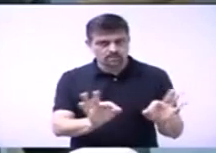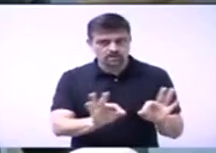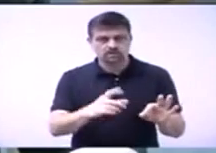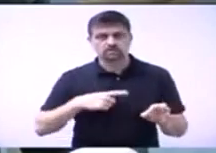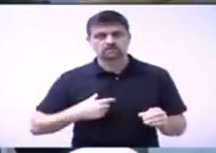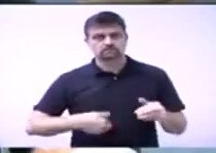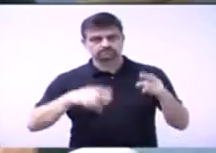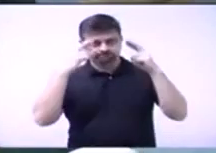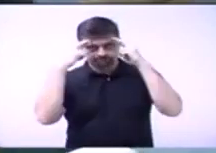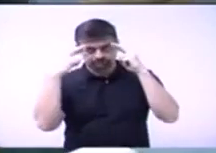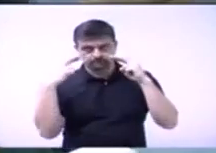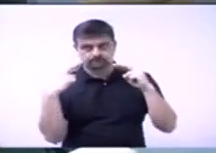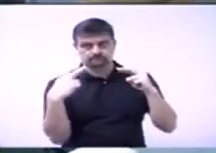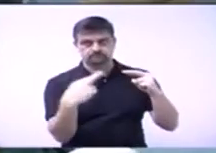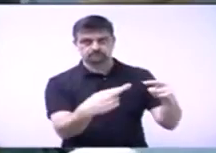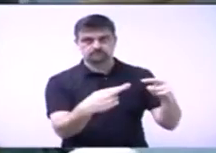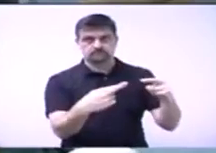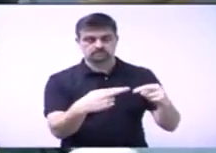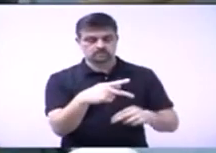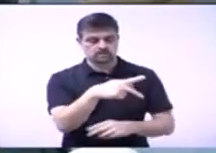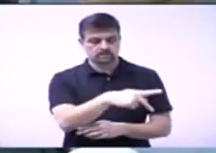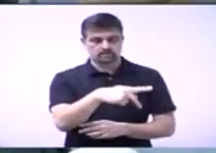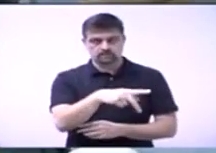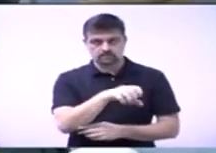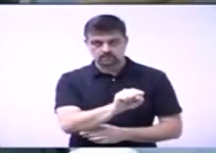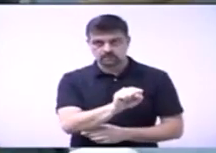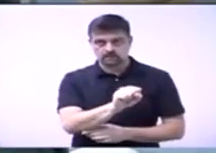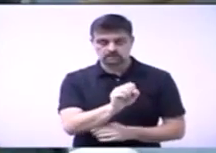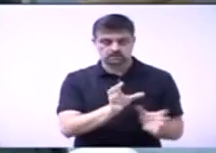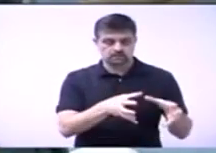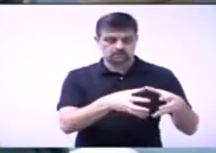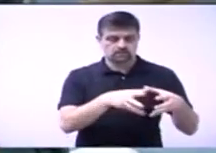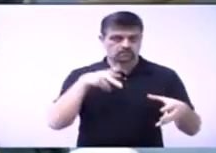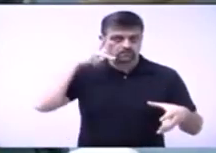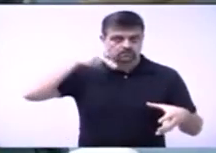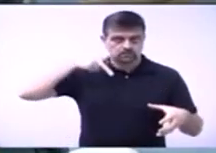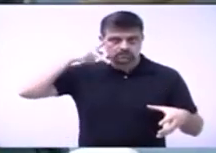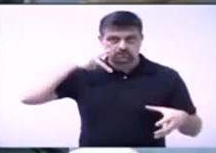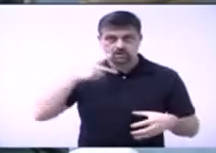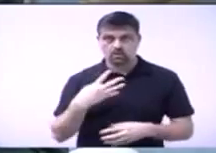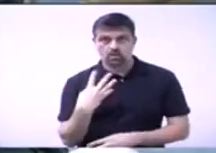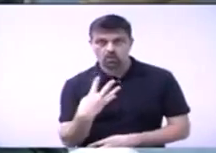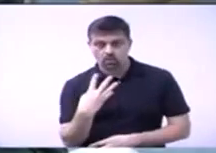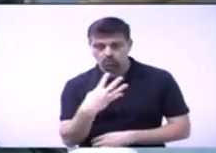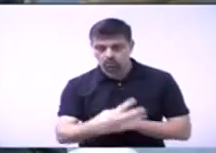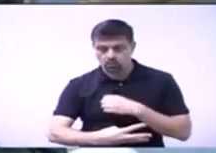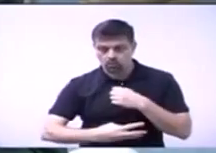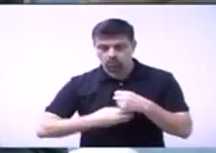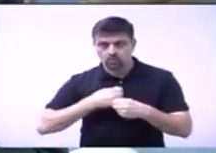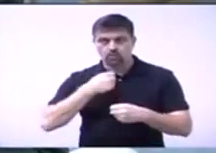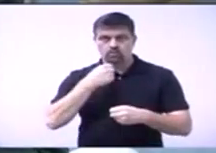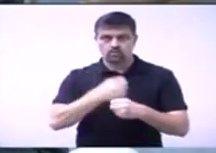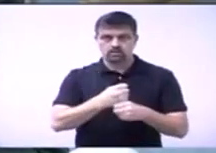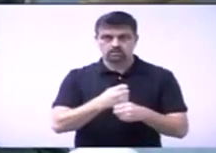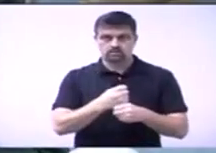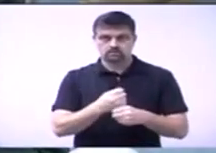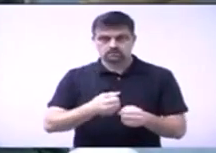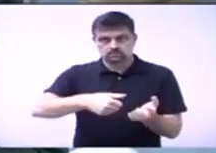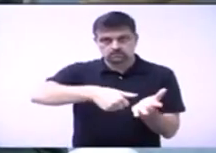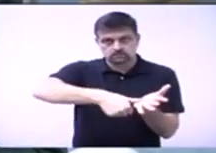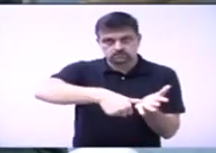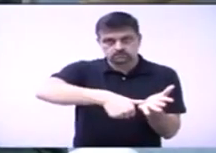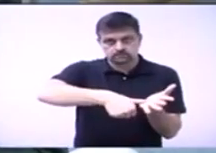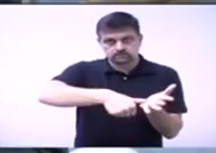que eu respeito e que me acolheu durante esses 4 anos que fiquei filiado no